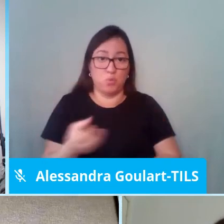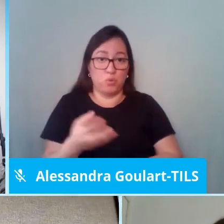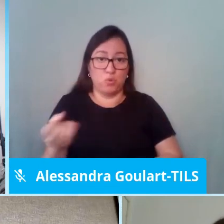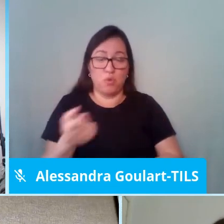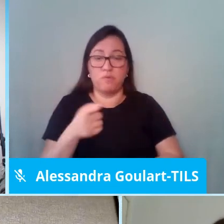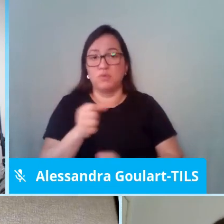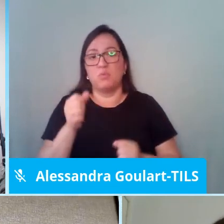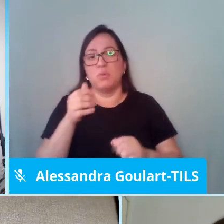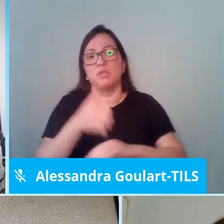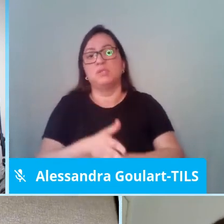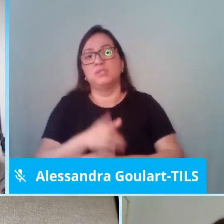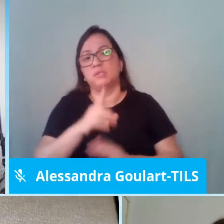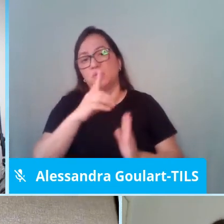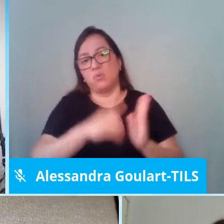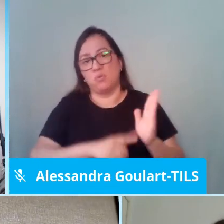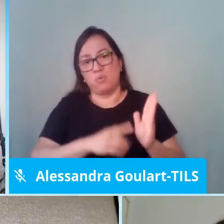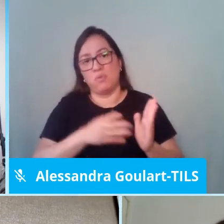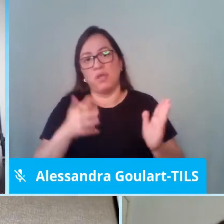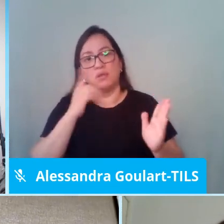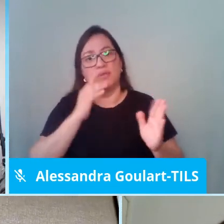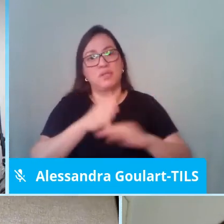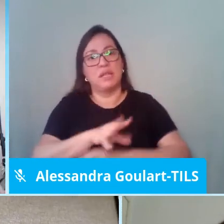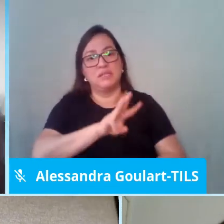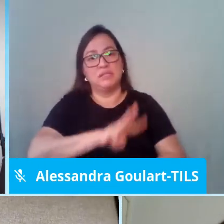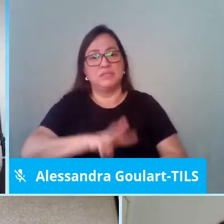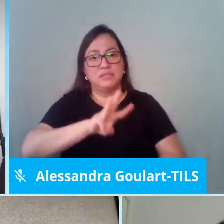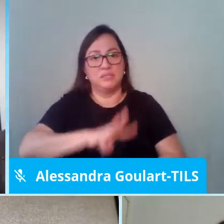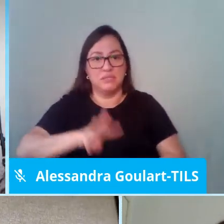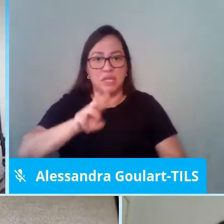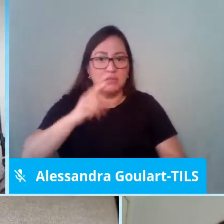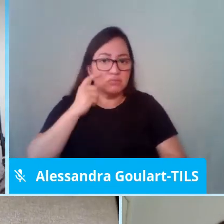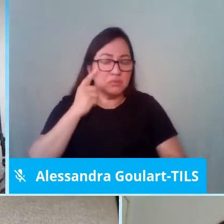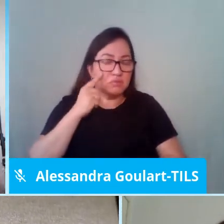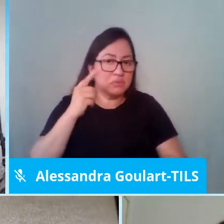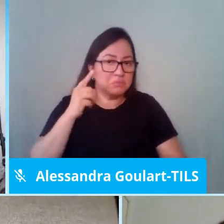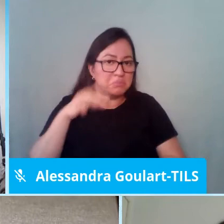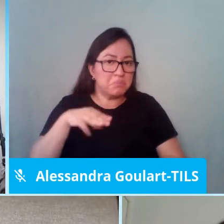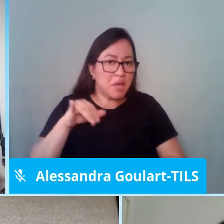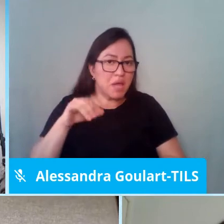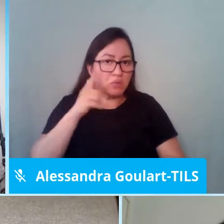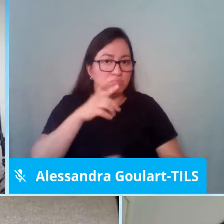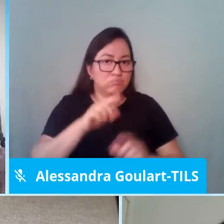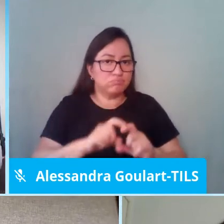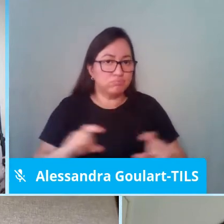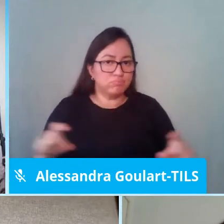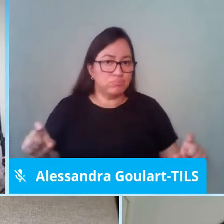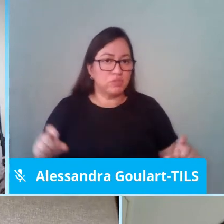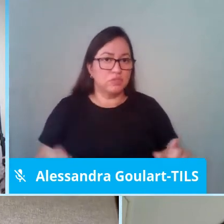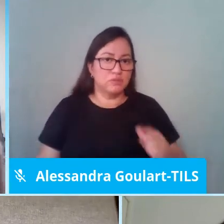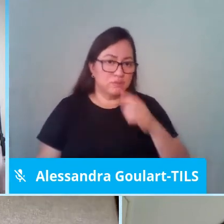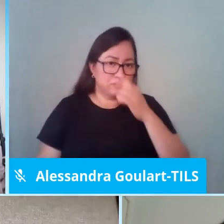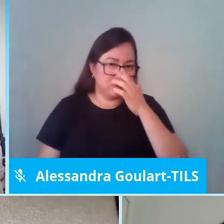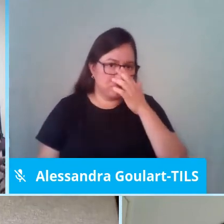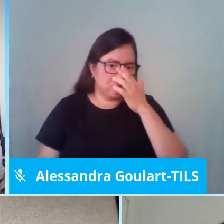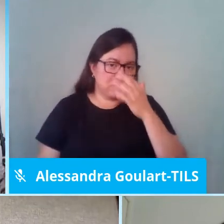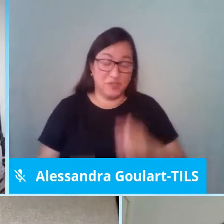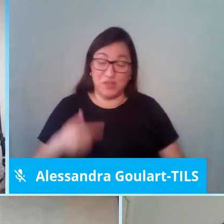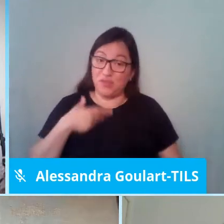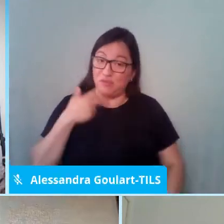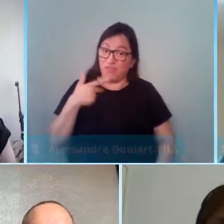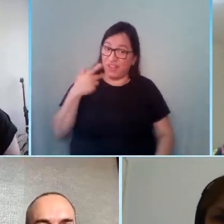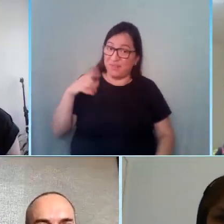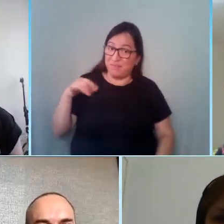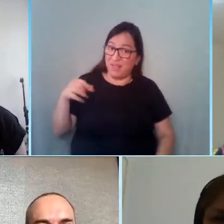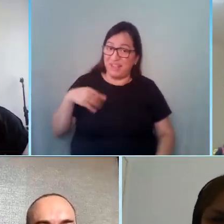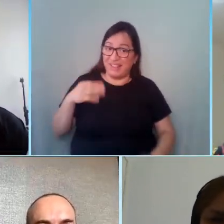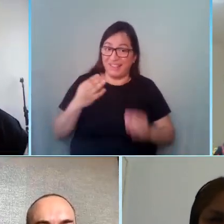acessar esse documento pelo site, que se o Mário conseguir... o Mário tá ficando louco, porque eu tô falando tudo assim, não